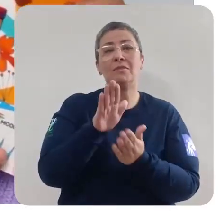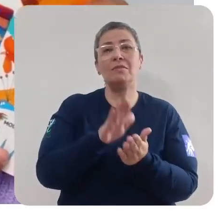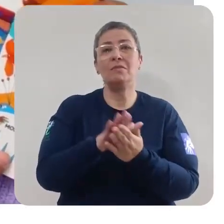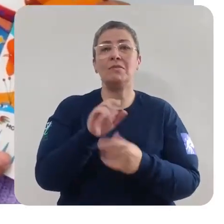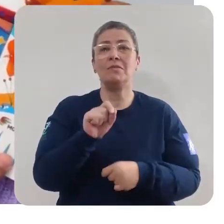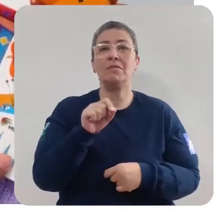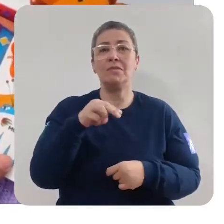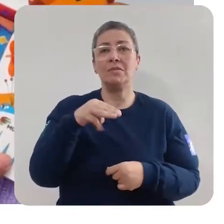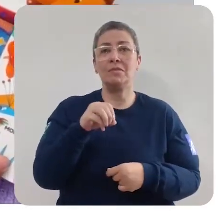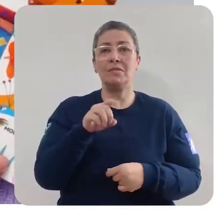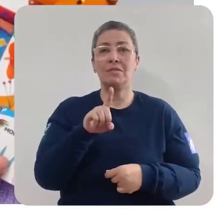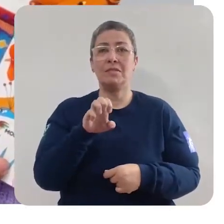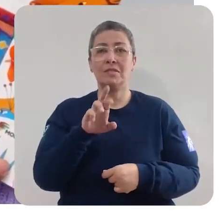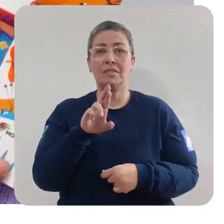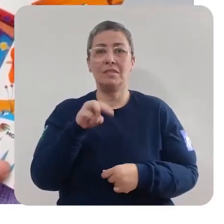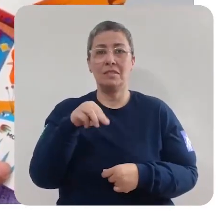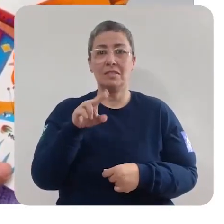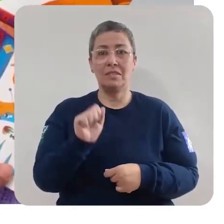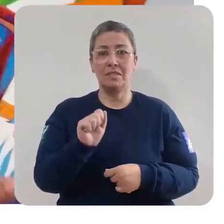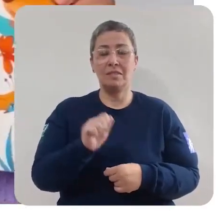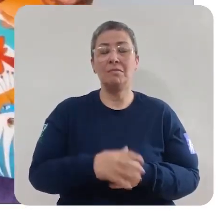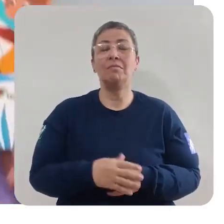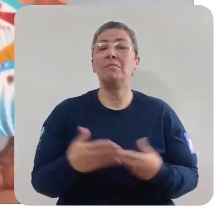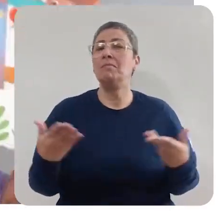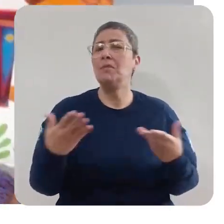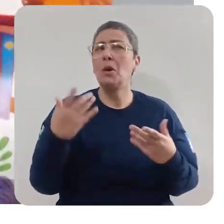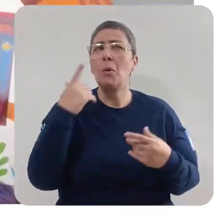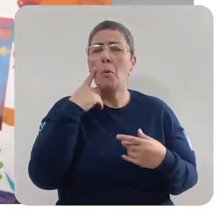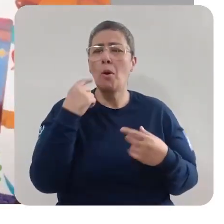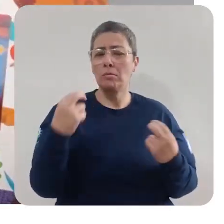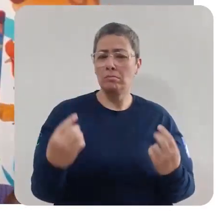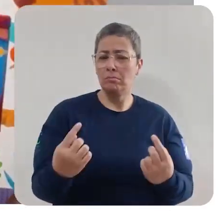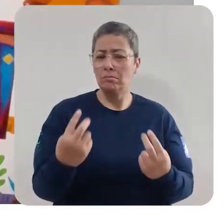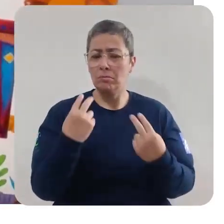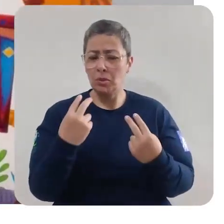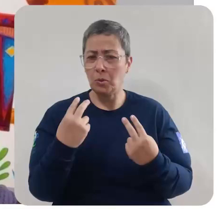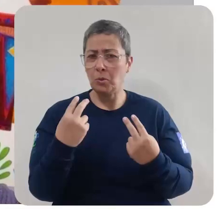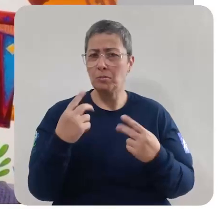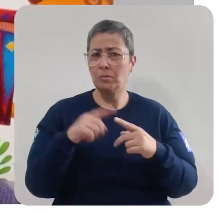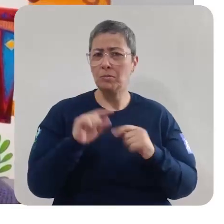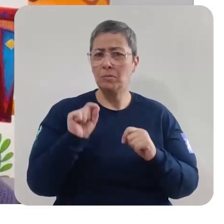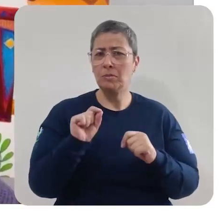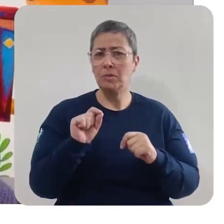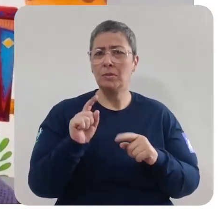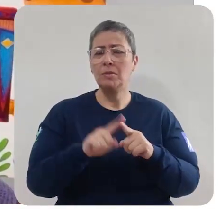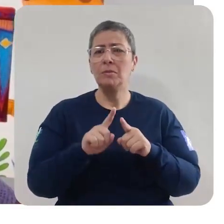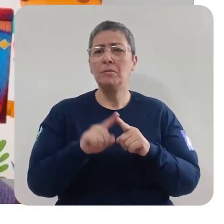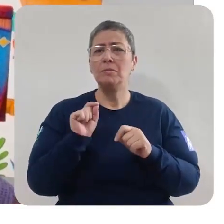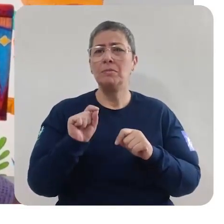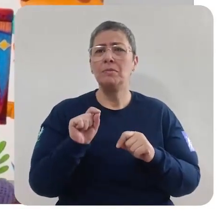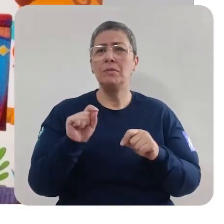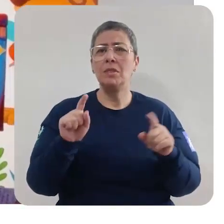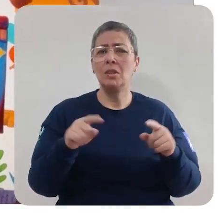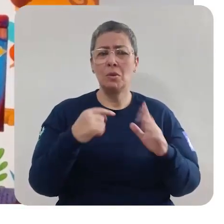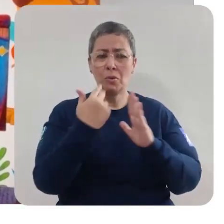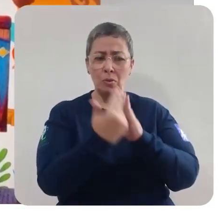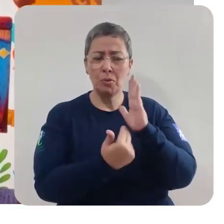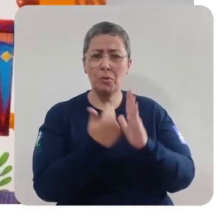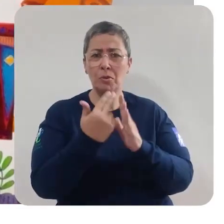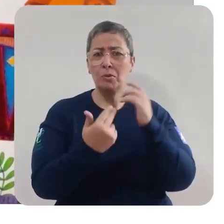Editora Moderna. E o que me chamou bastante atenção nesse livro são